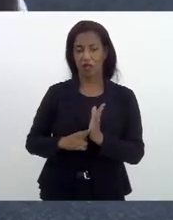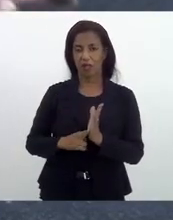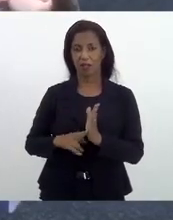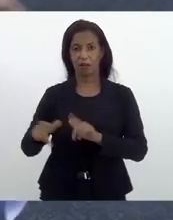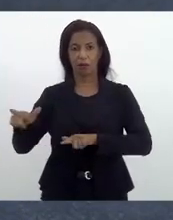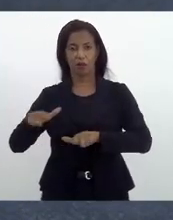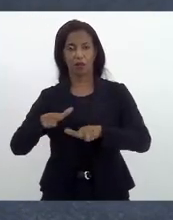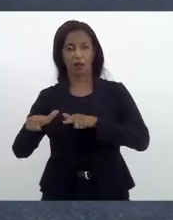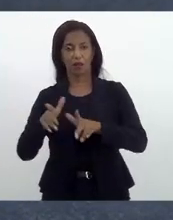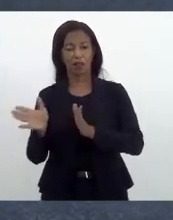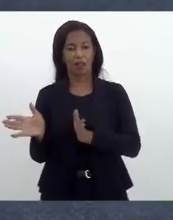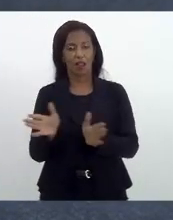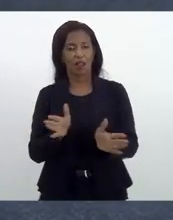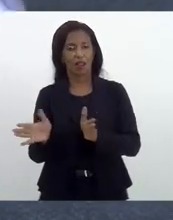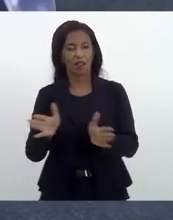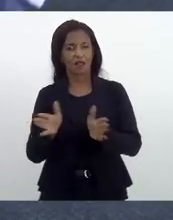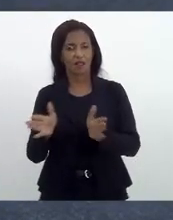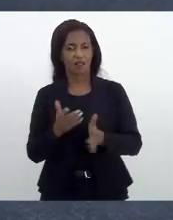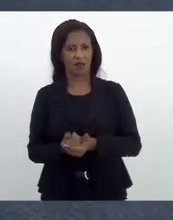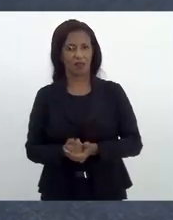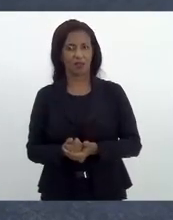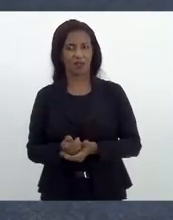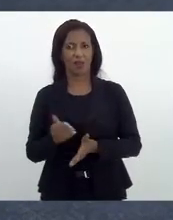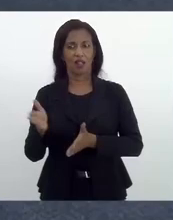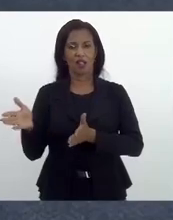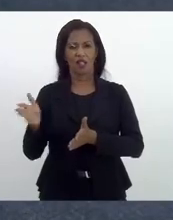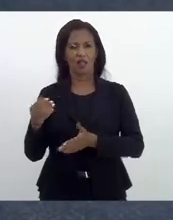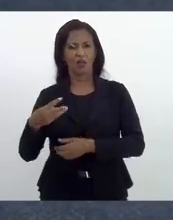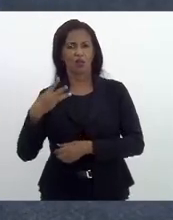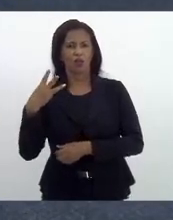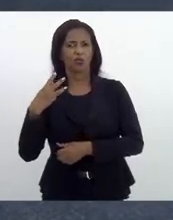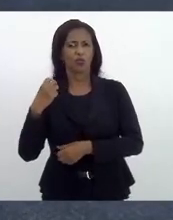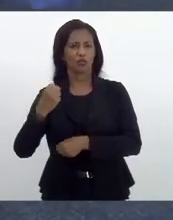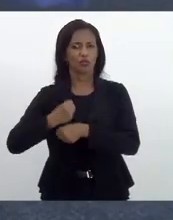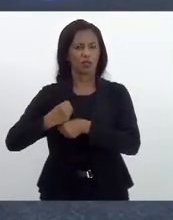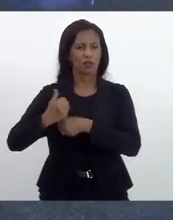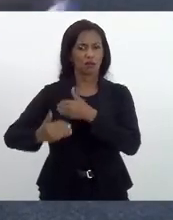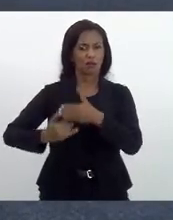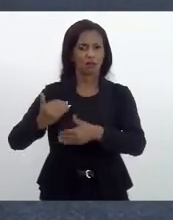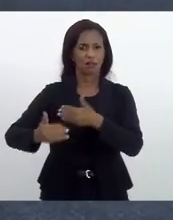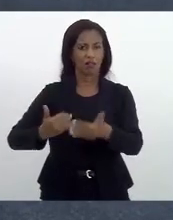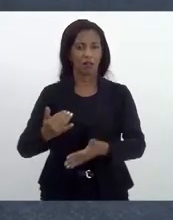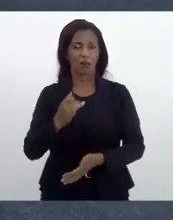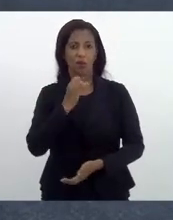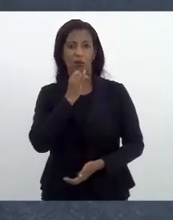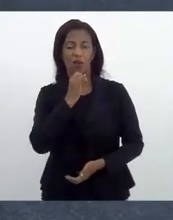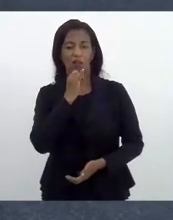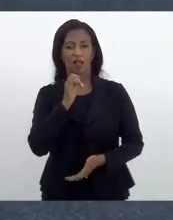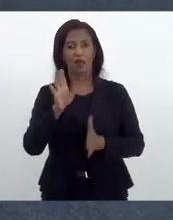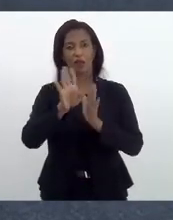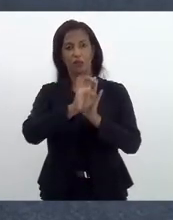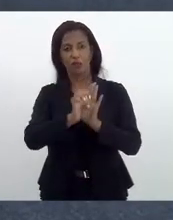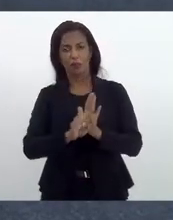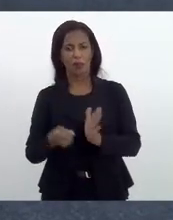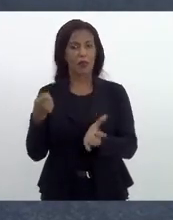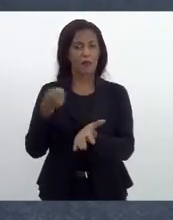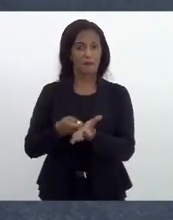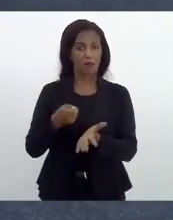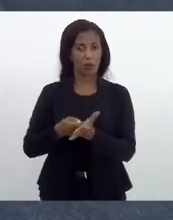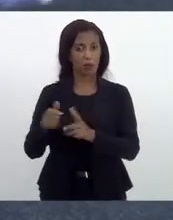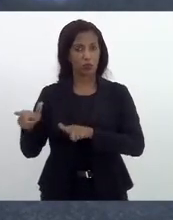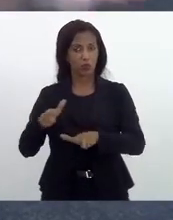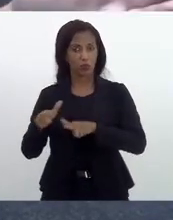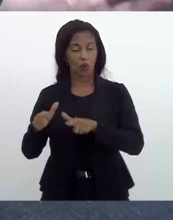tivesse acesso ao triênio, entendeu, Rosenberg? Não só o transcurso de três anos, mas uma outra regra, eu por exemplo fiz uma emenda impondo que o servidor